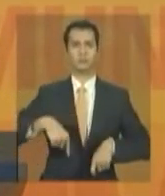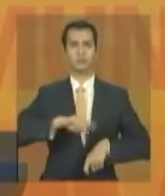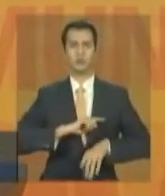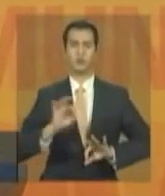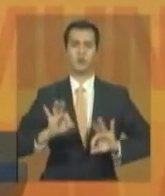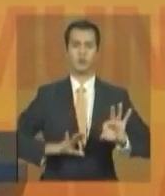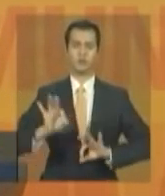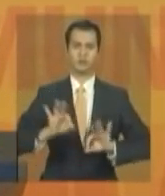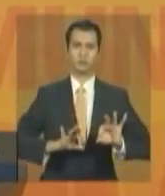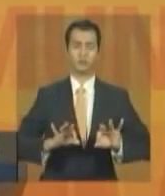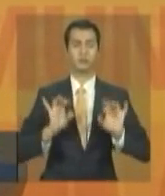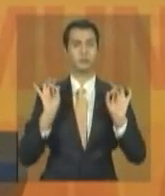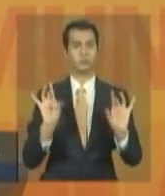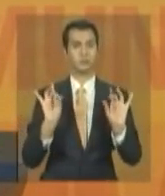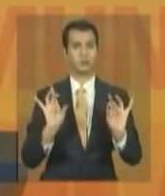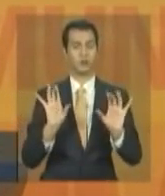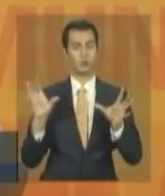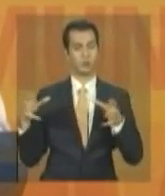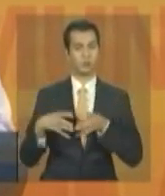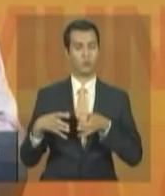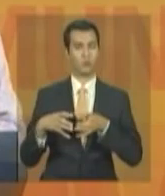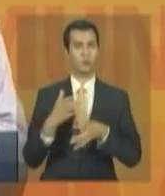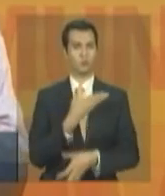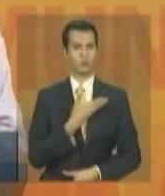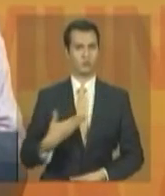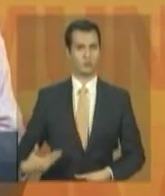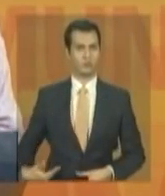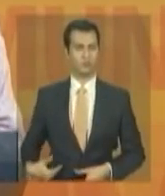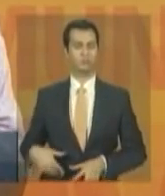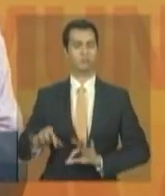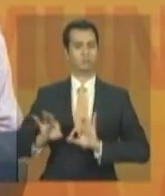organizarmos, em especial o poder público,